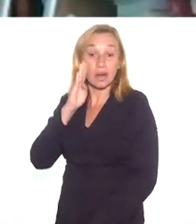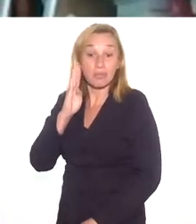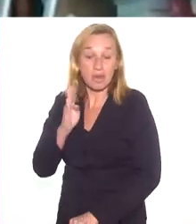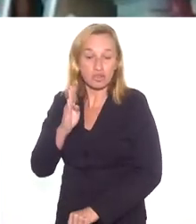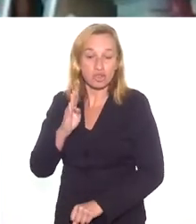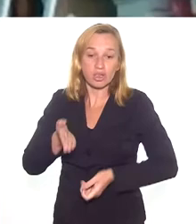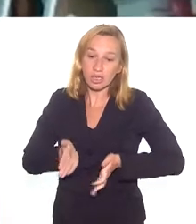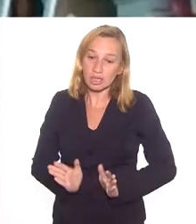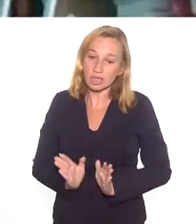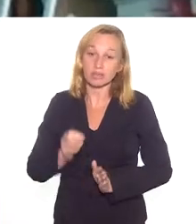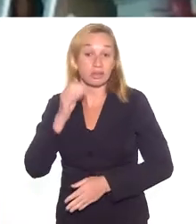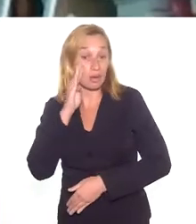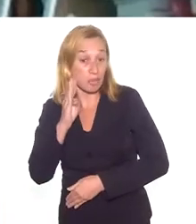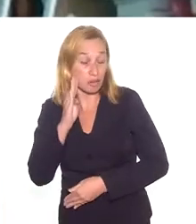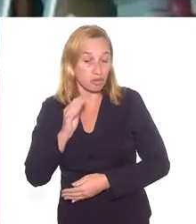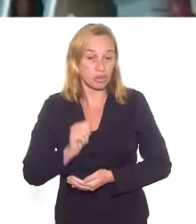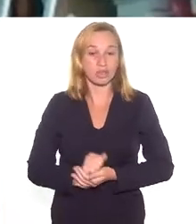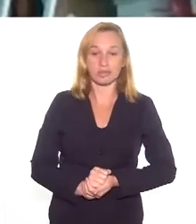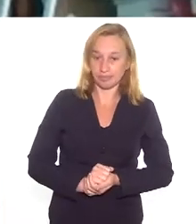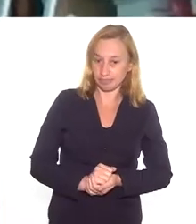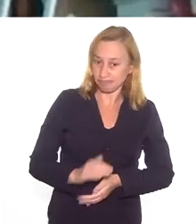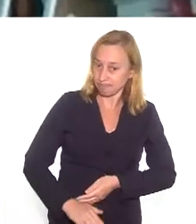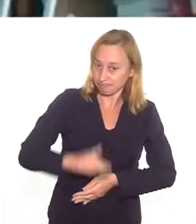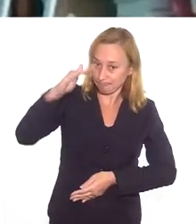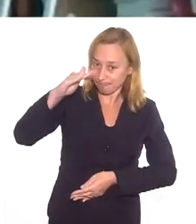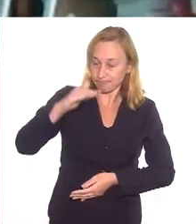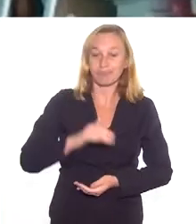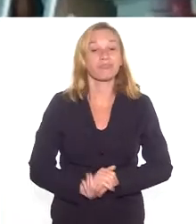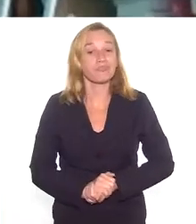formado na Bélgica, fui criado na Bélgica.